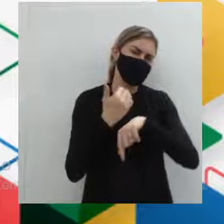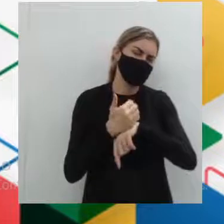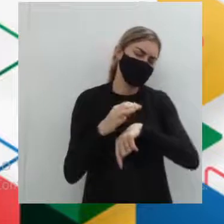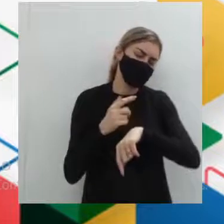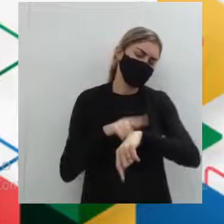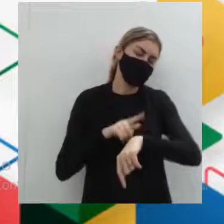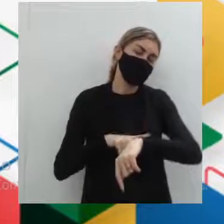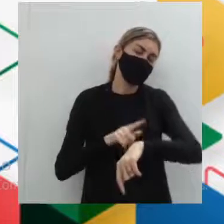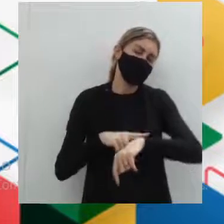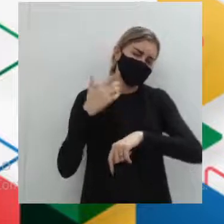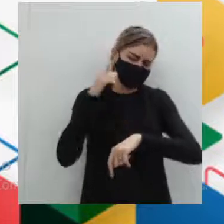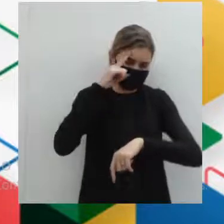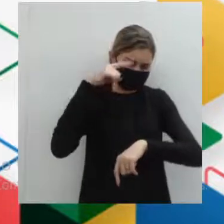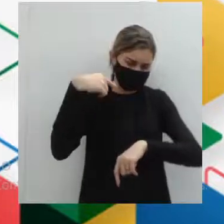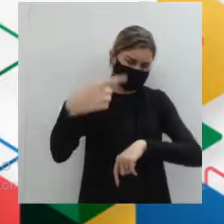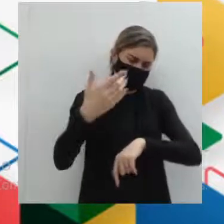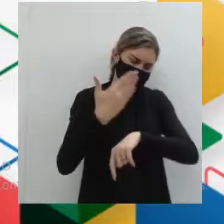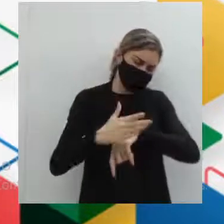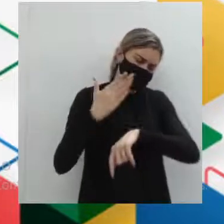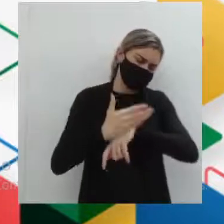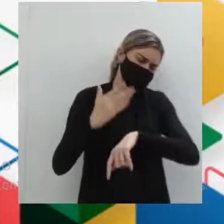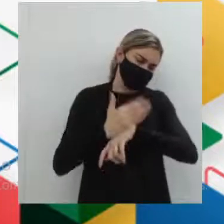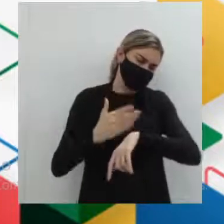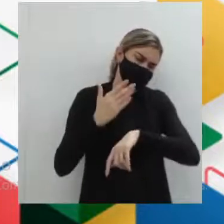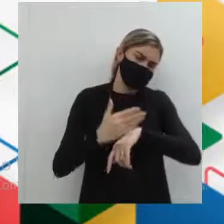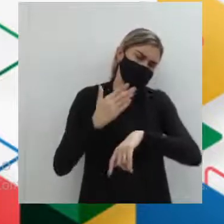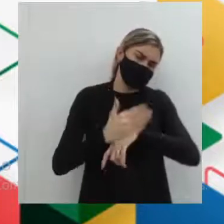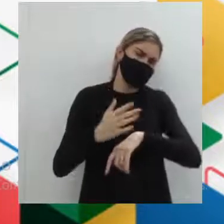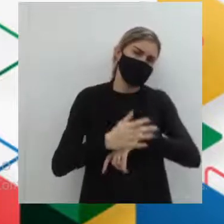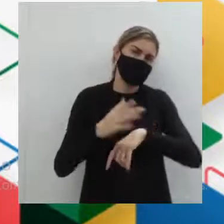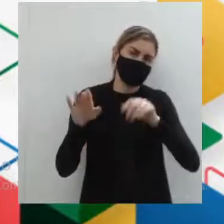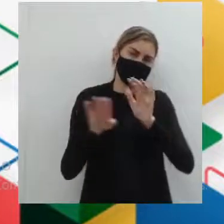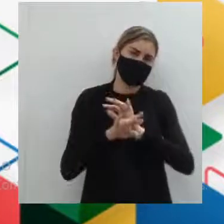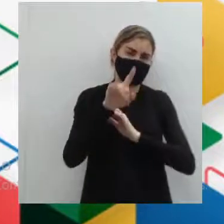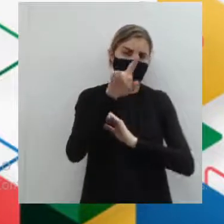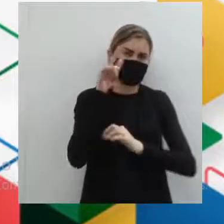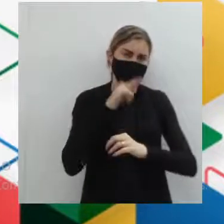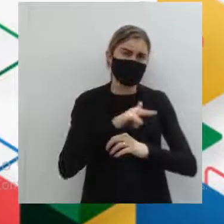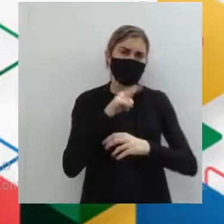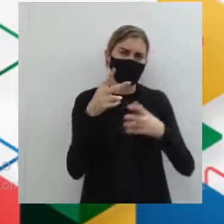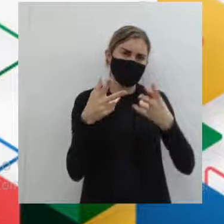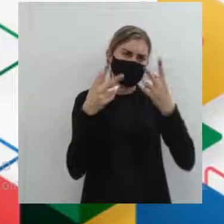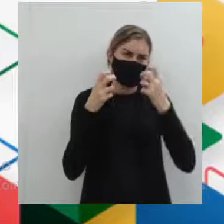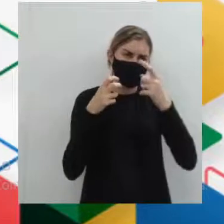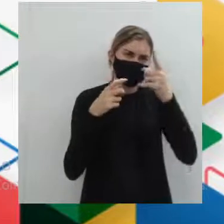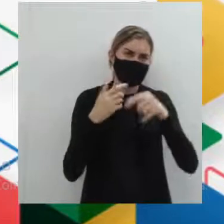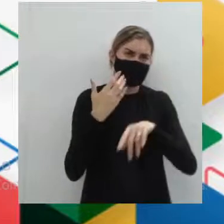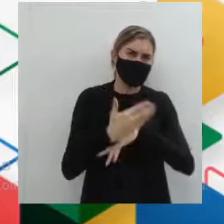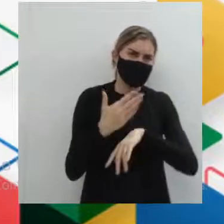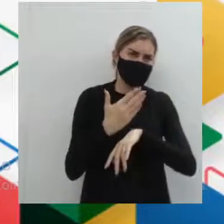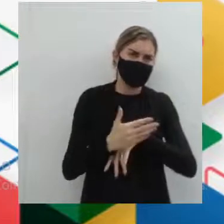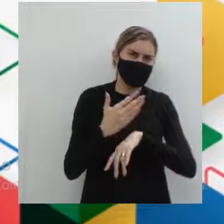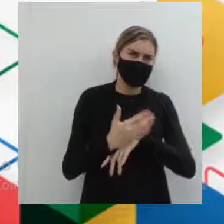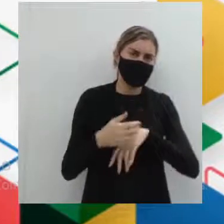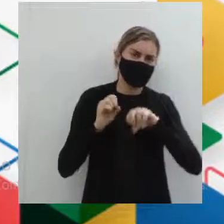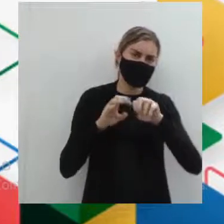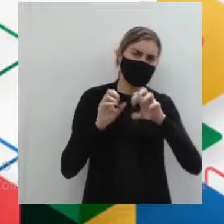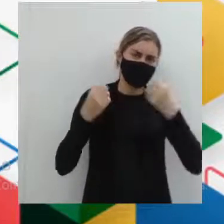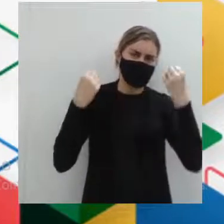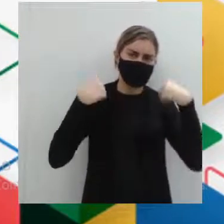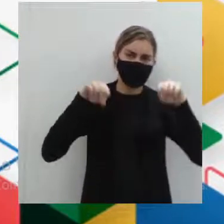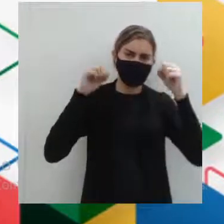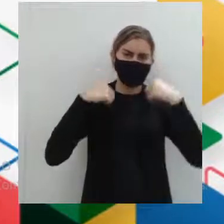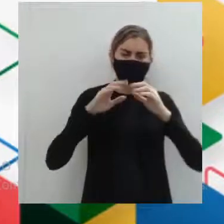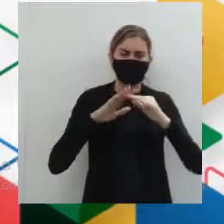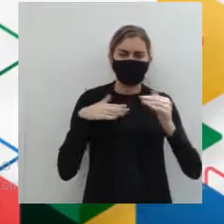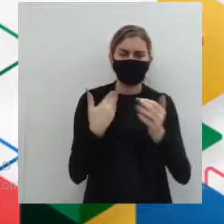precisam treinar diariamente para chegar a esta performance. Enquanto a gente percebe que nós temos educação física